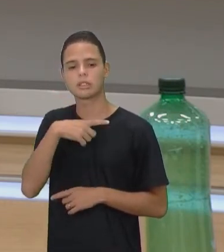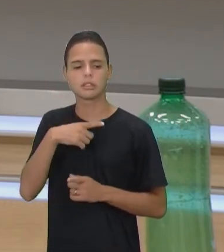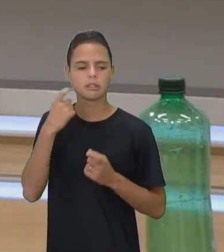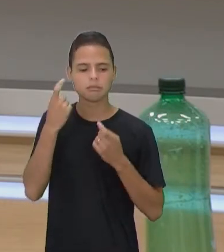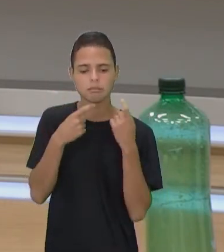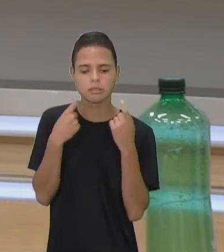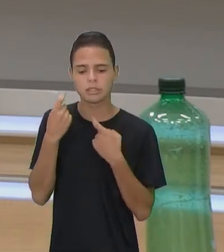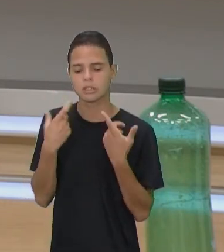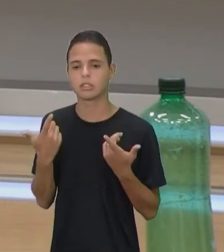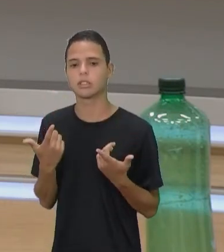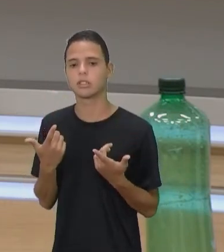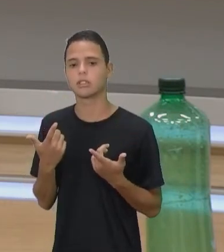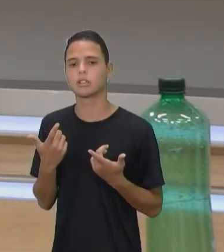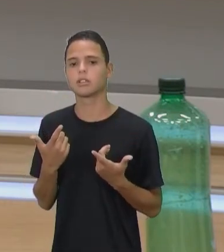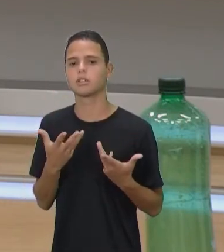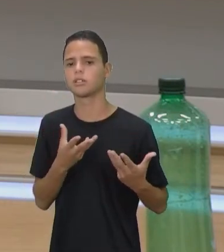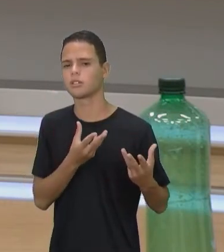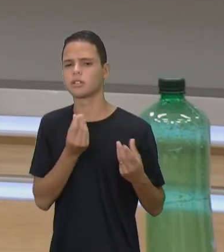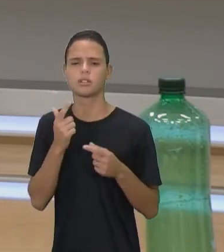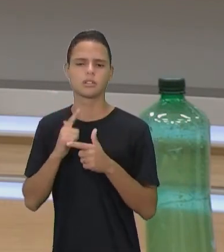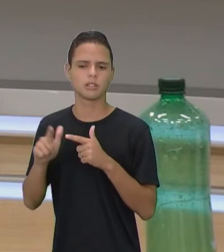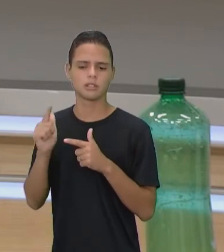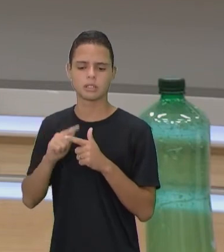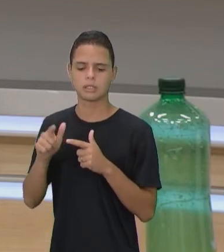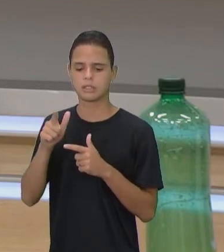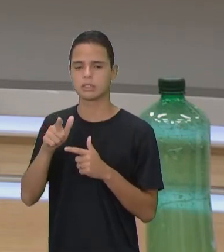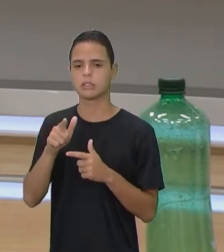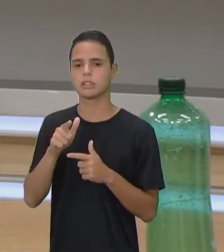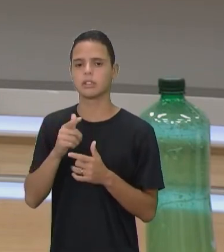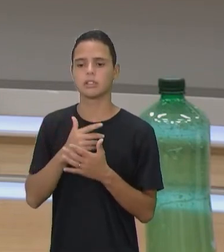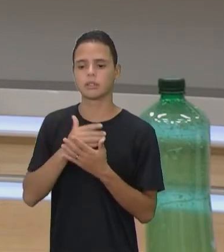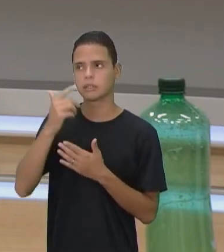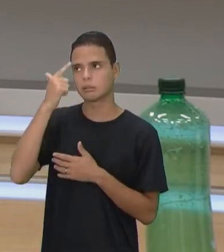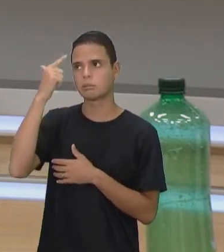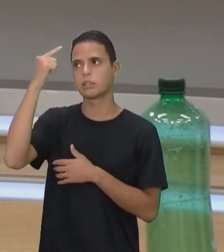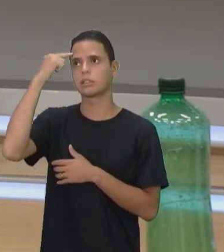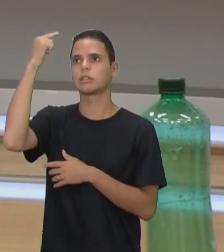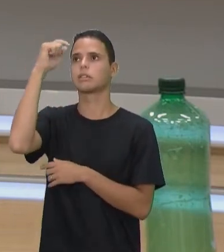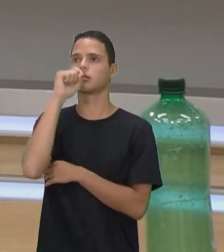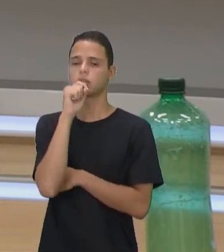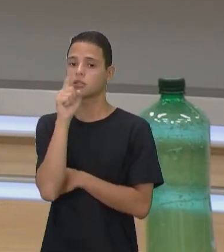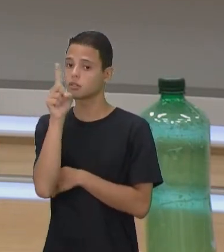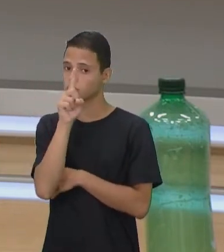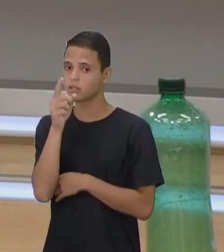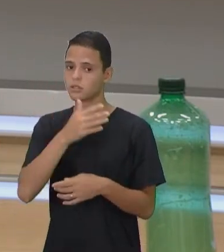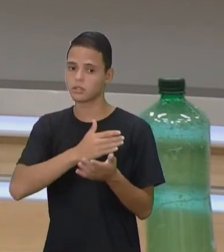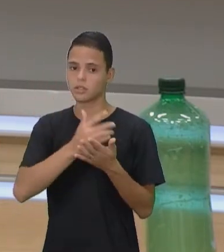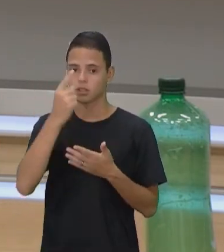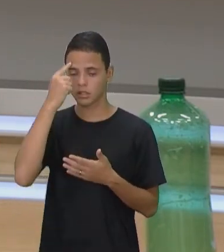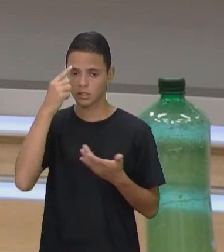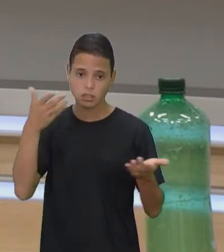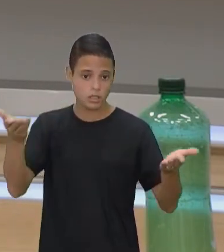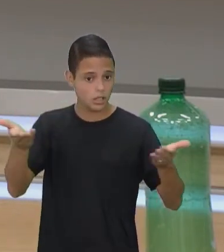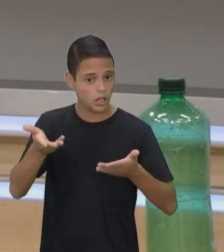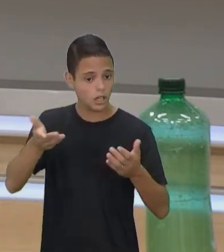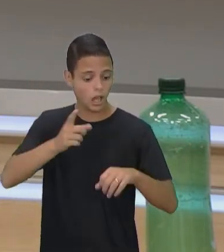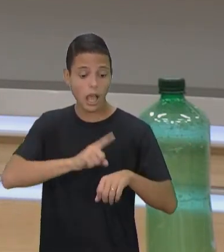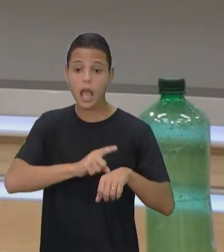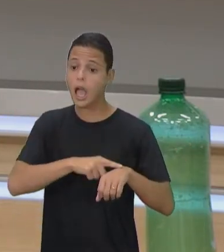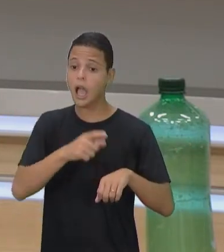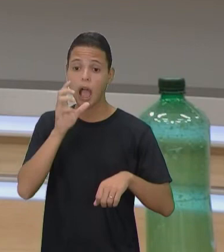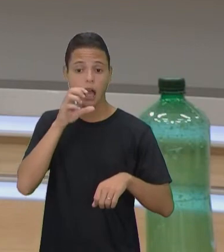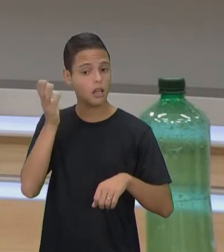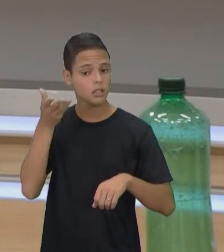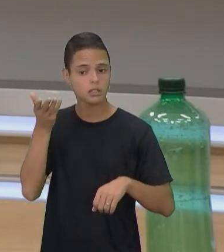quando a gente só estiver passando por muitos problemas pela falta de água, por exemplo. A gente já tem que pensar na situação agora, no que a gente consegue